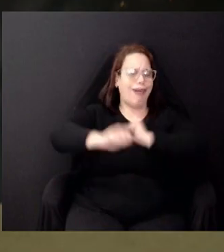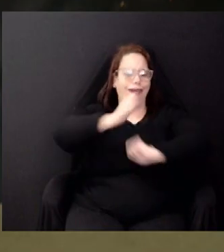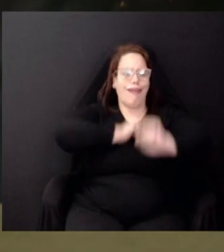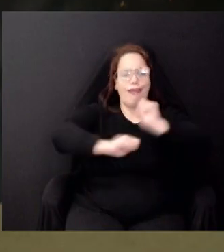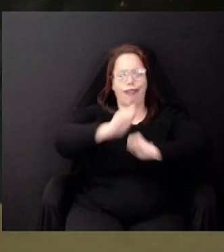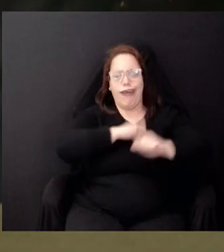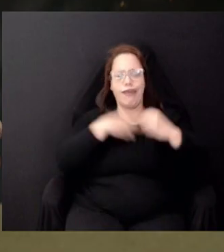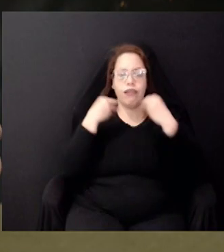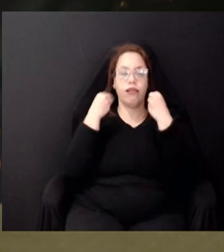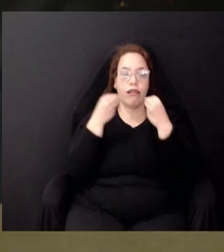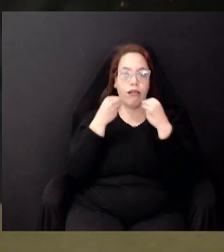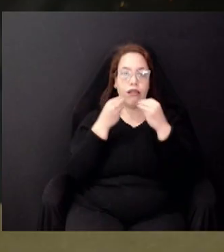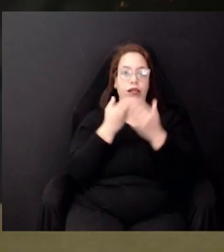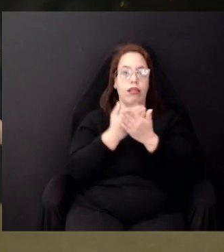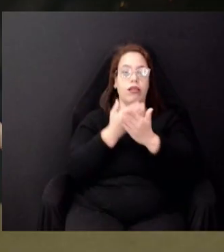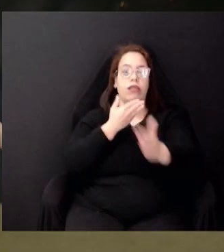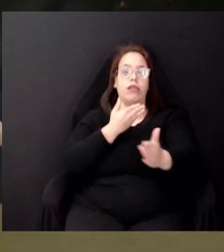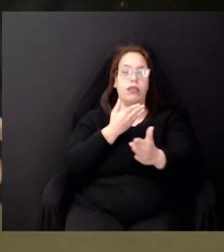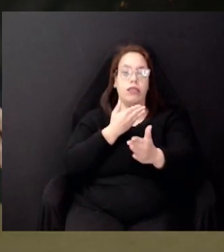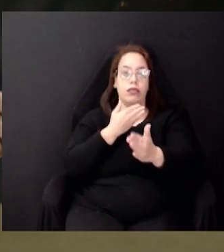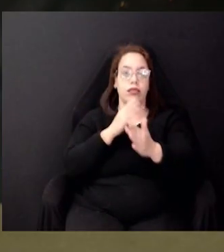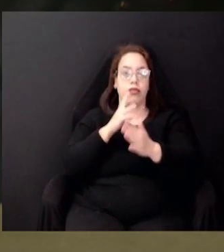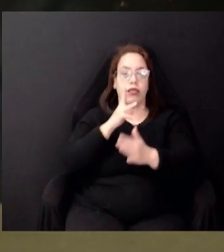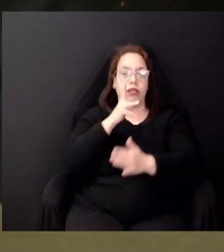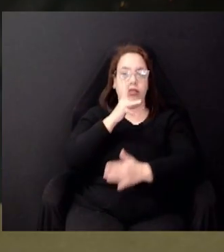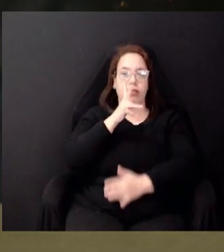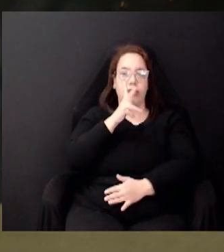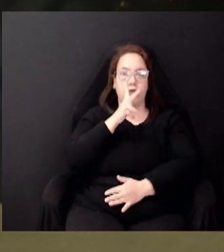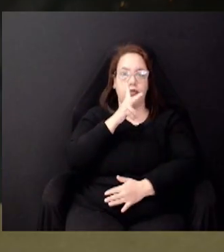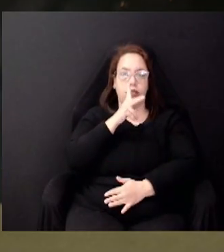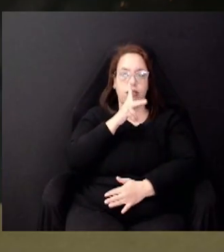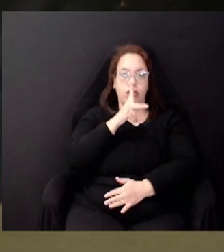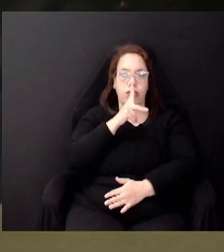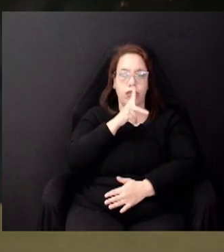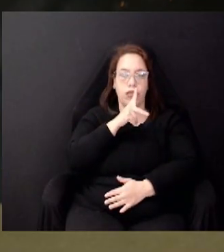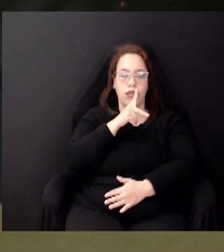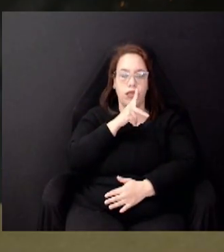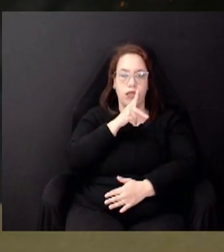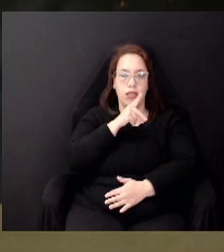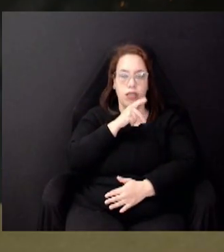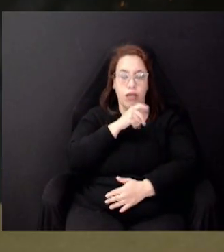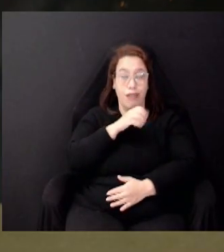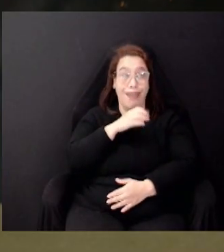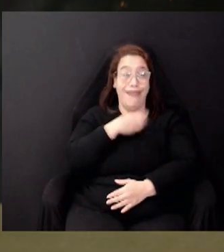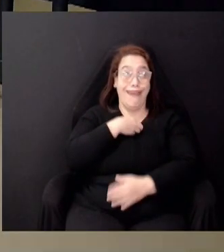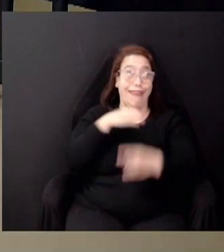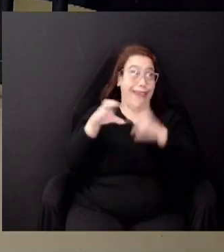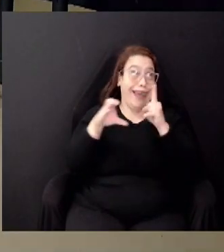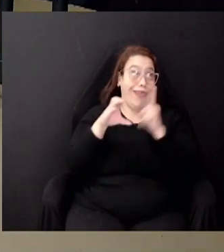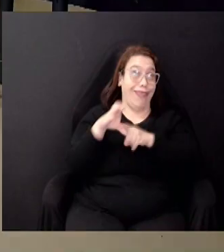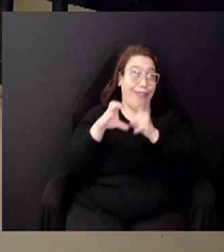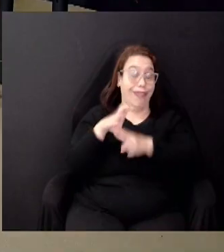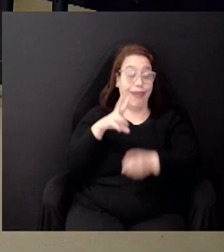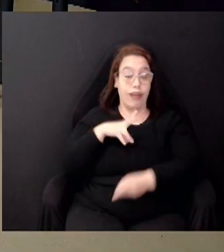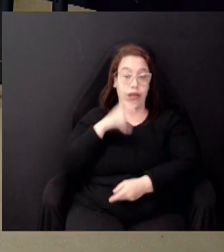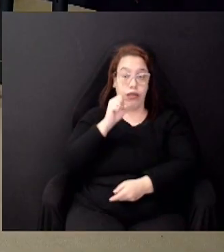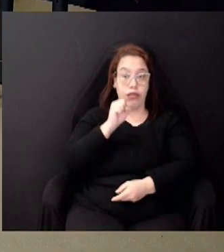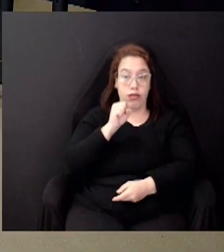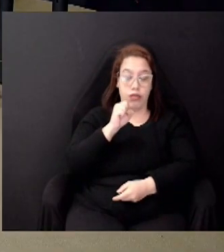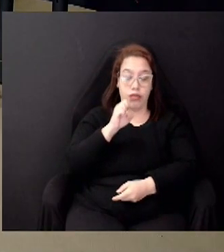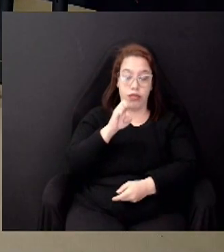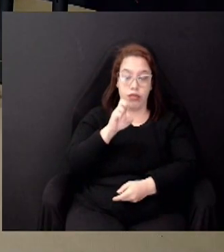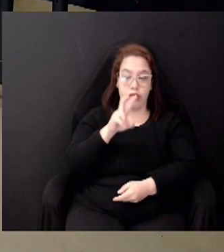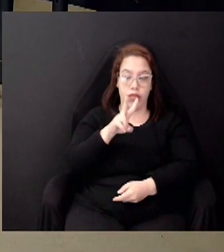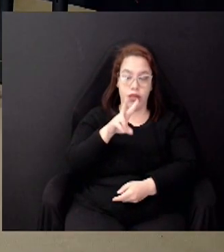detox digital gradualmente, né, sem sentir a abstinência tão forte? Vamos lá, Evelyn, a gente falou, né, de ir